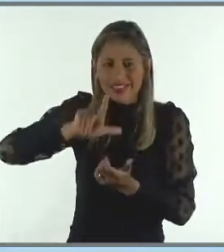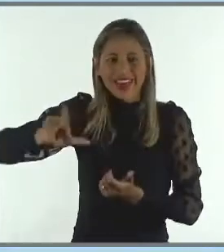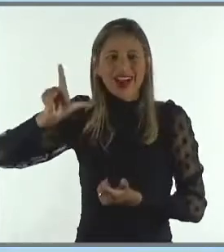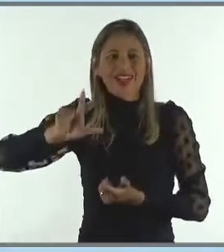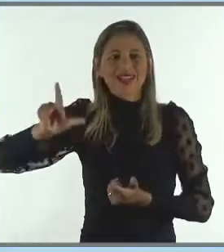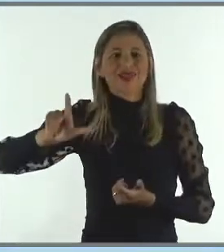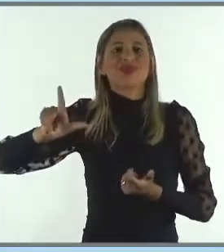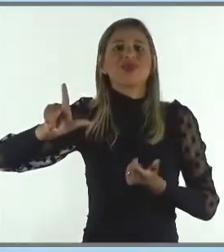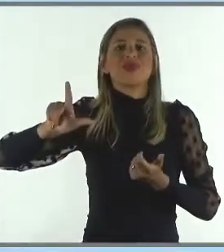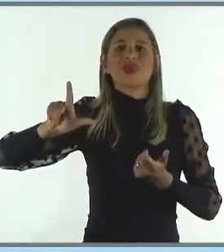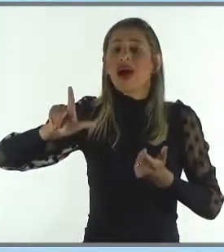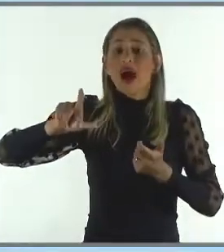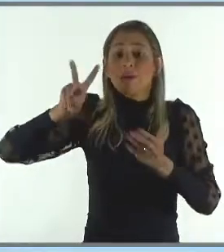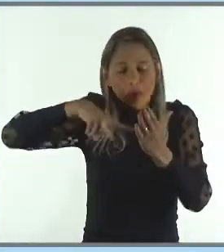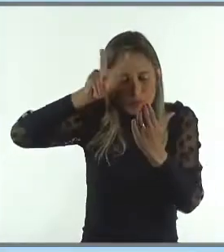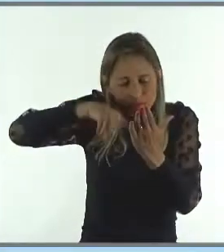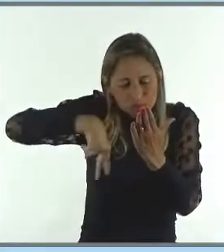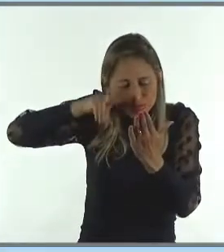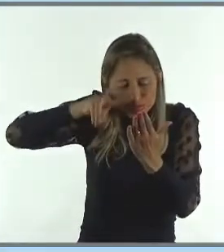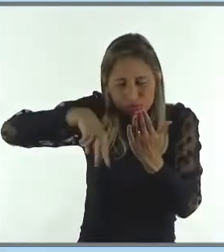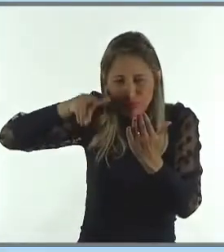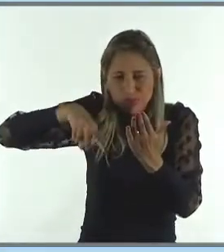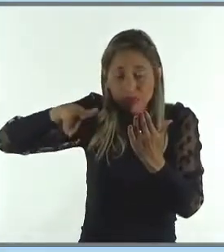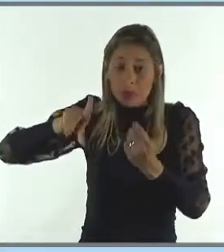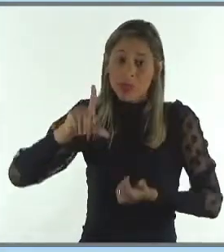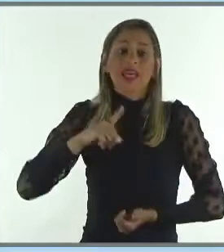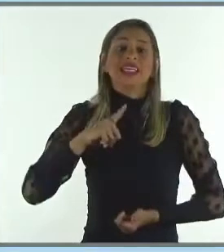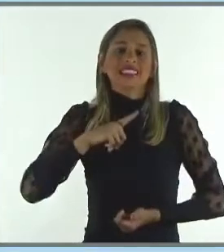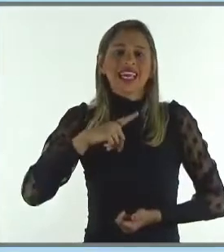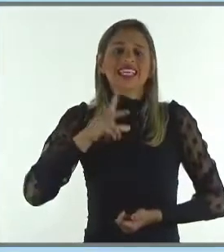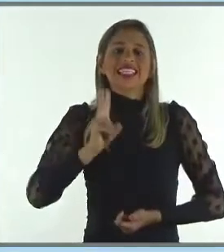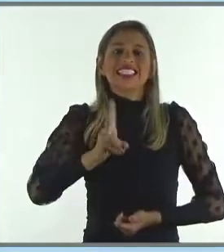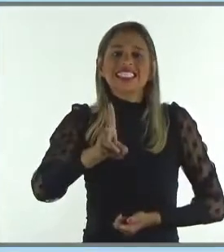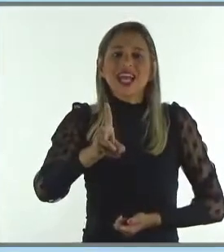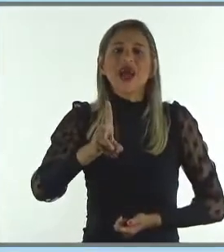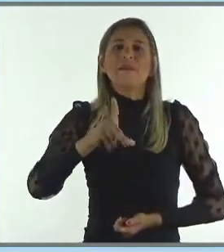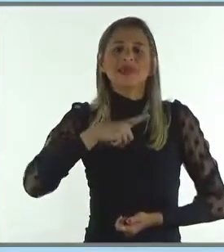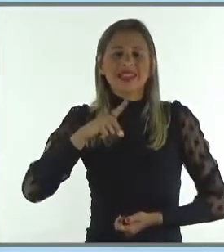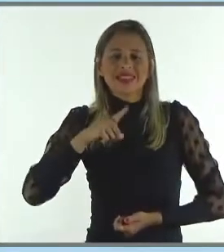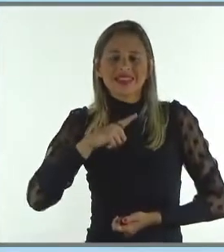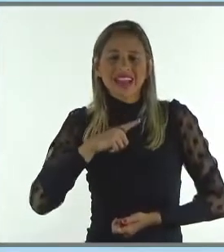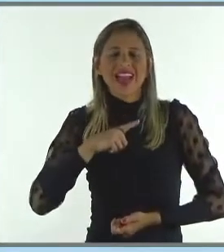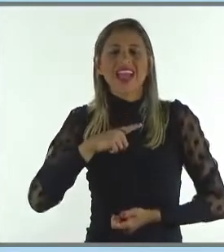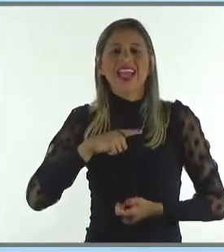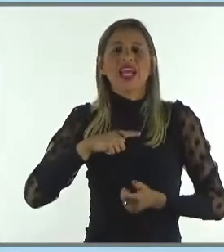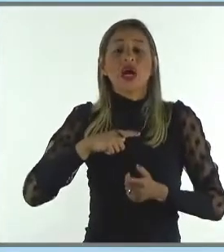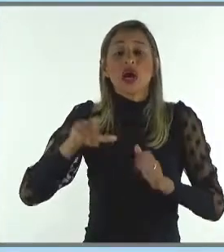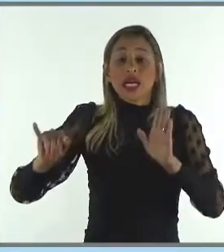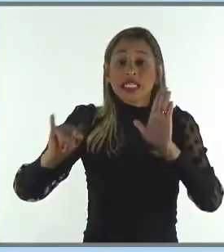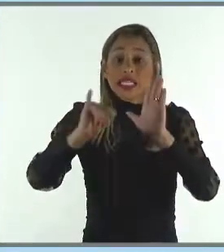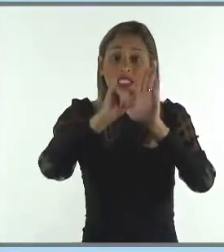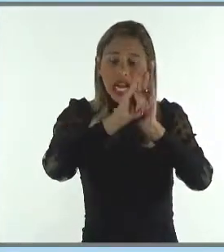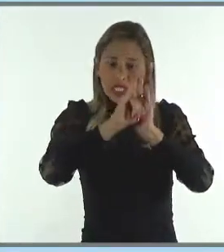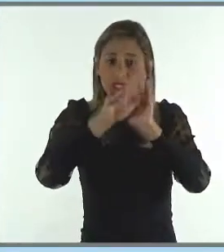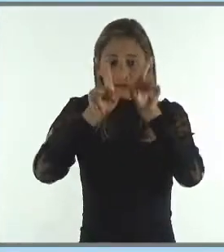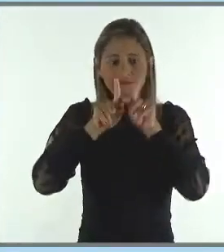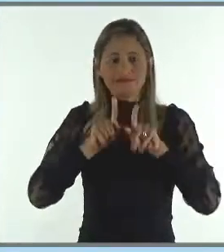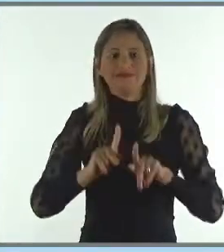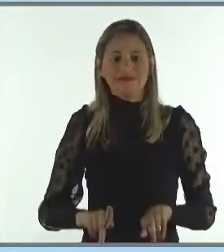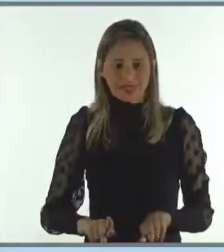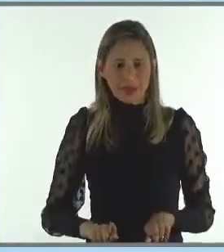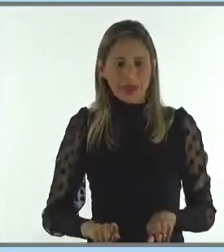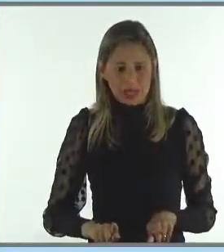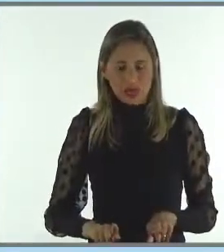A promoção da leitura sempre tem, né, na Constituição dos cidadãos e